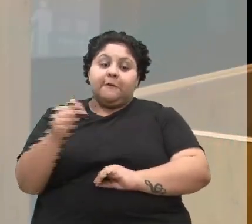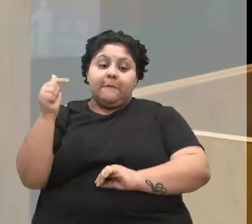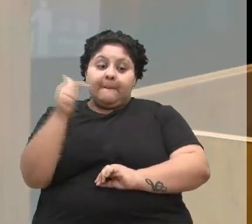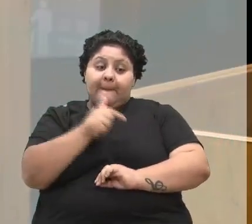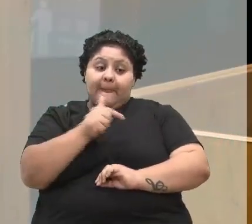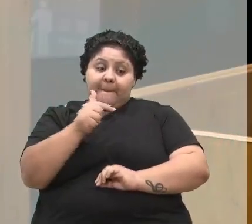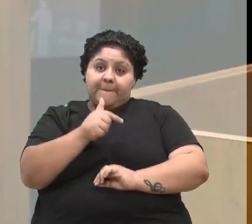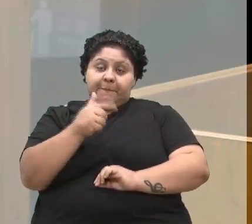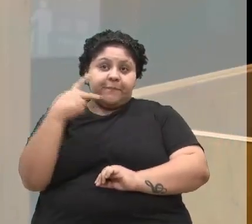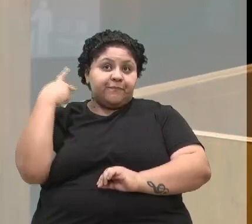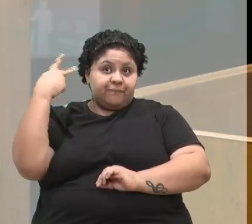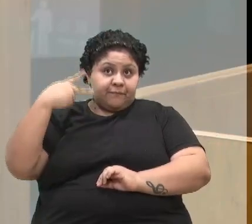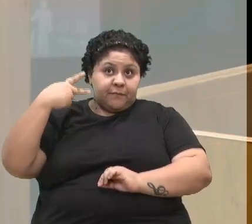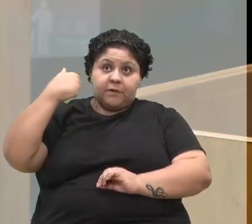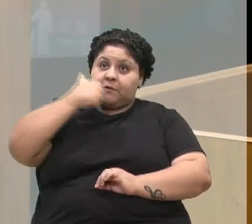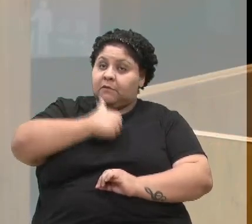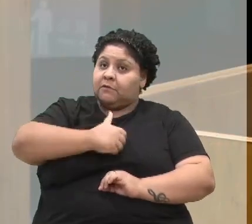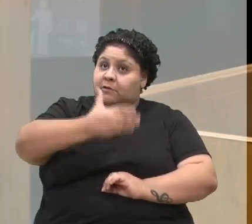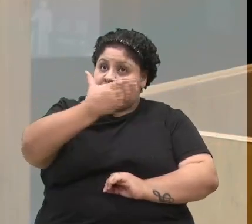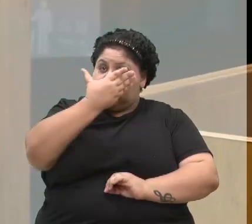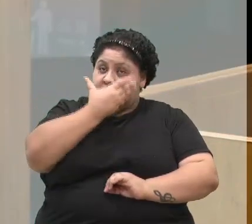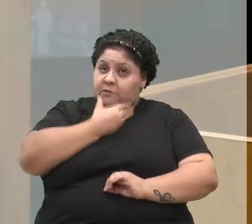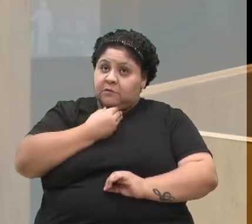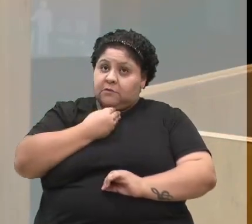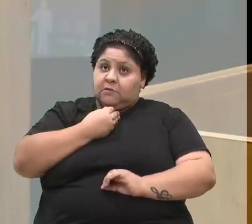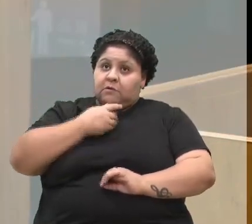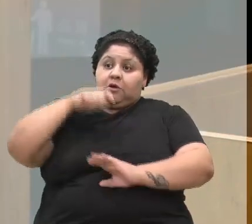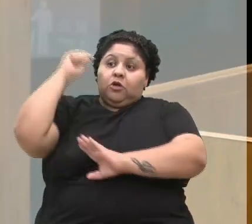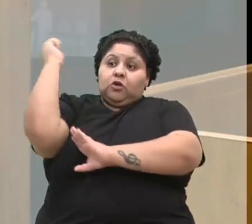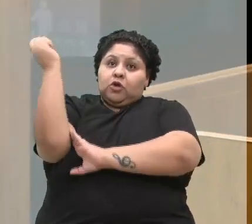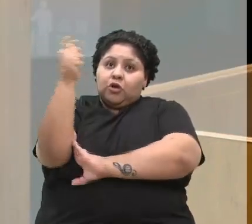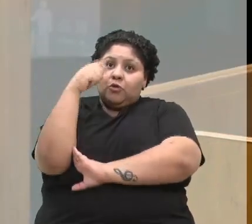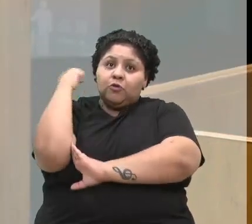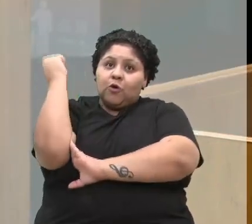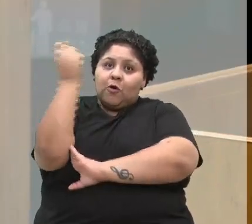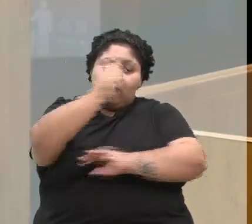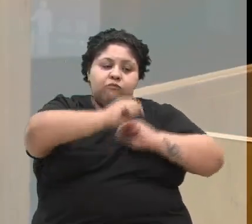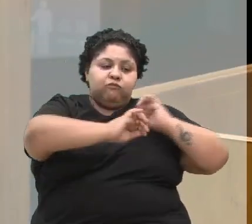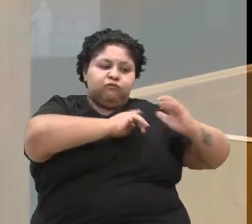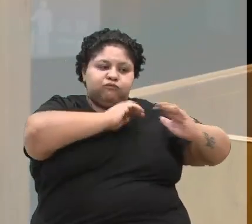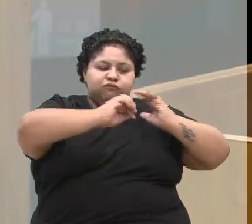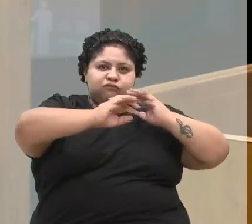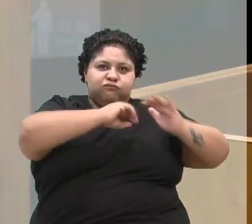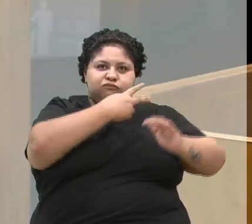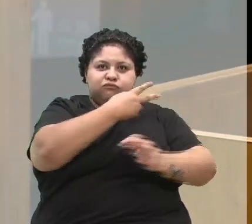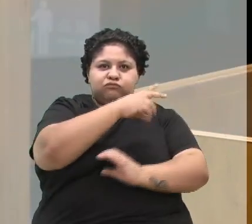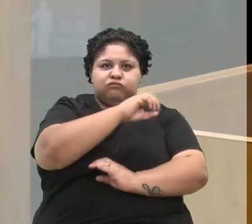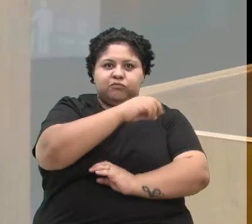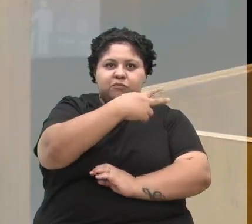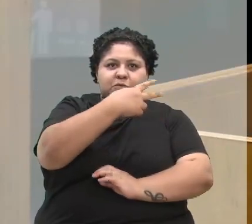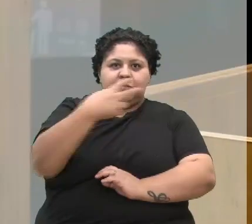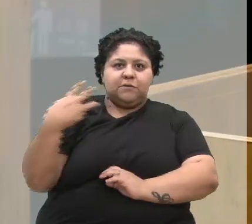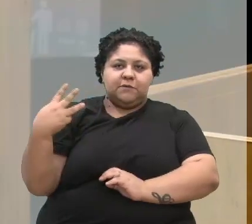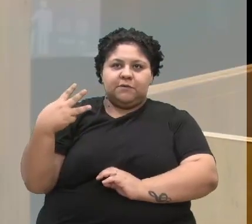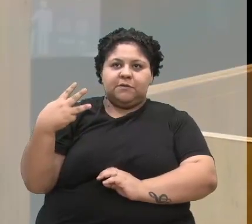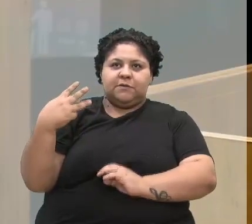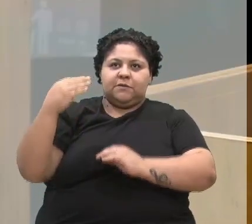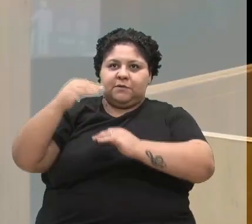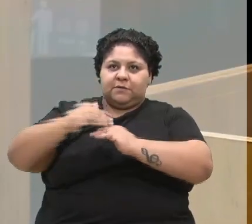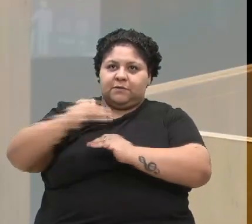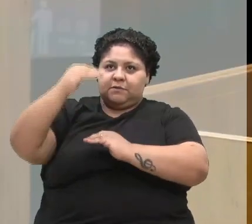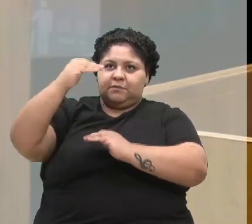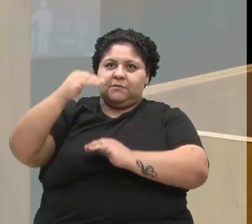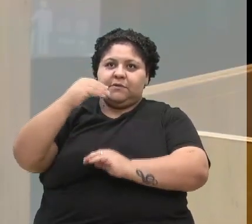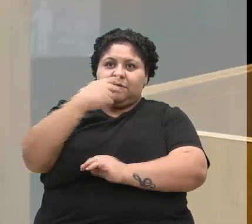colegas vereadores, que os rodeios movimentaram em 2023 mais de